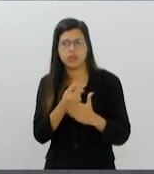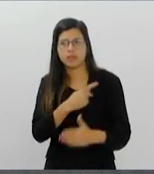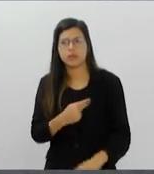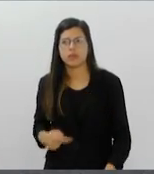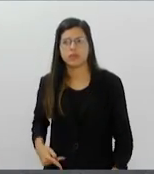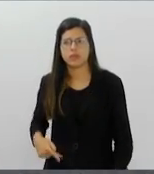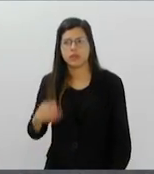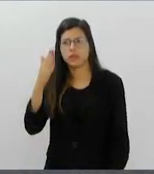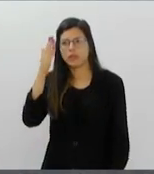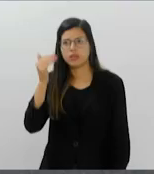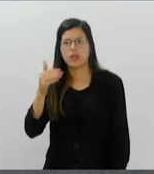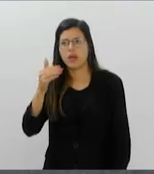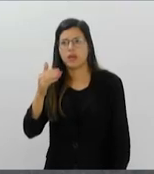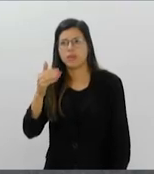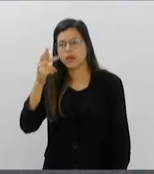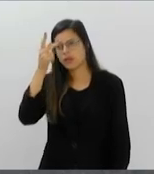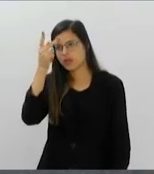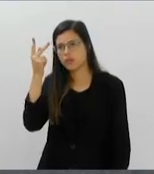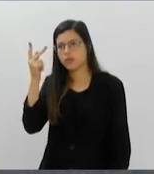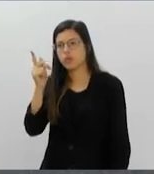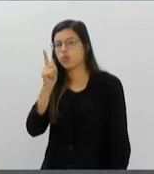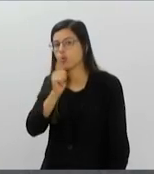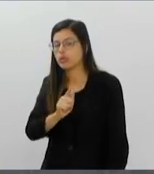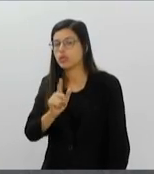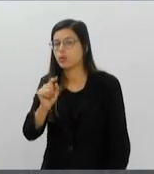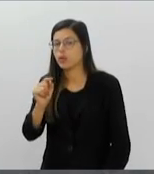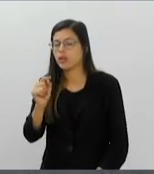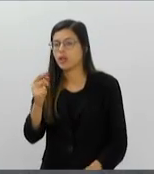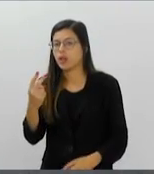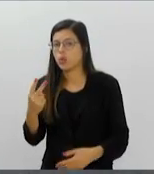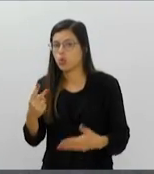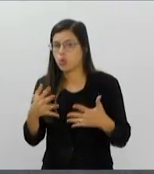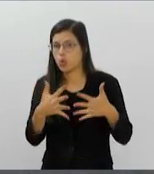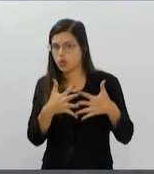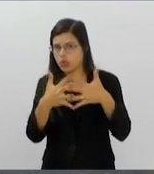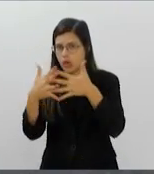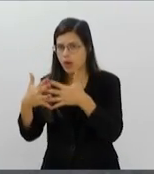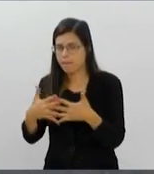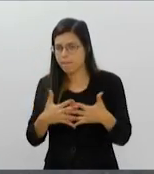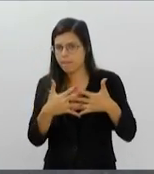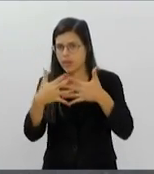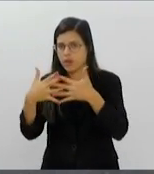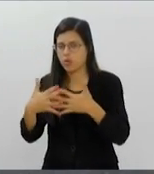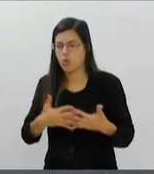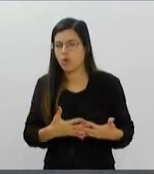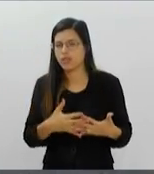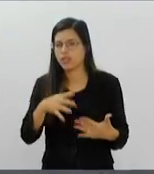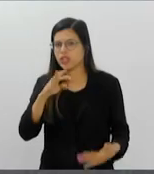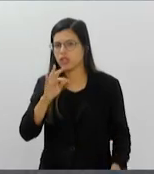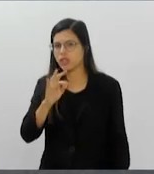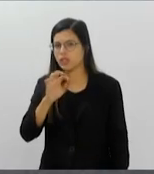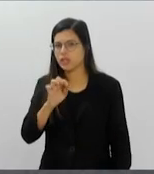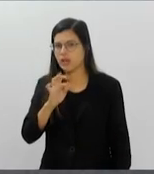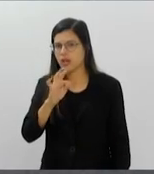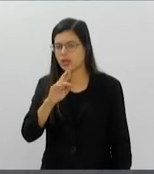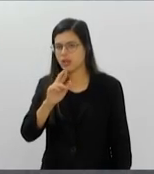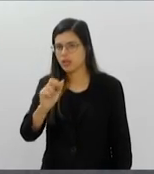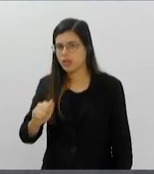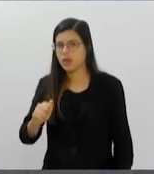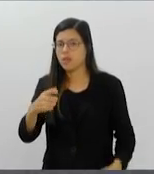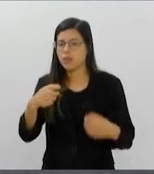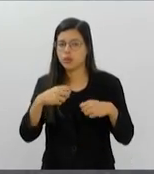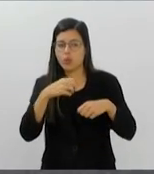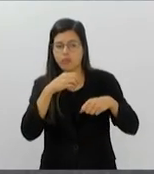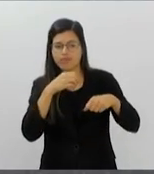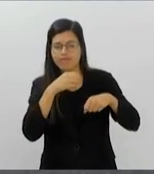Excelência sabe que os catadores juntaram dois caminhões de Tetra Pak e tiveram que mandar para o Paraná, porque aqui